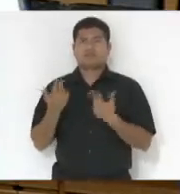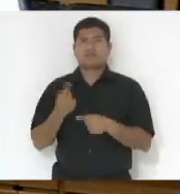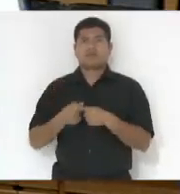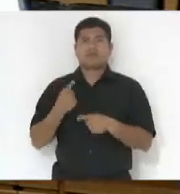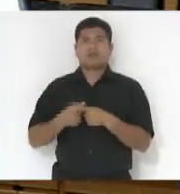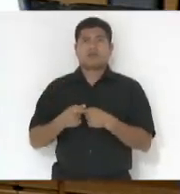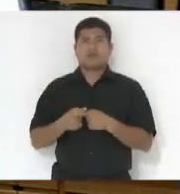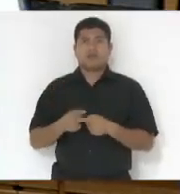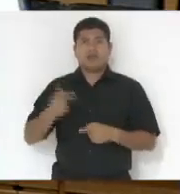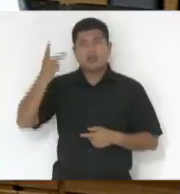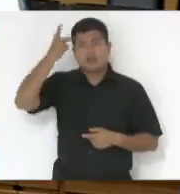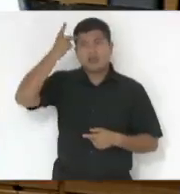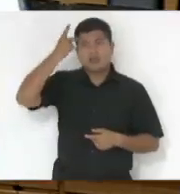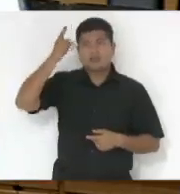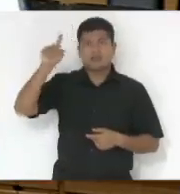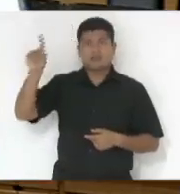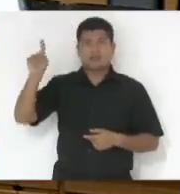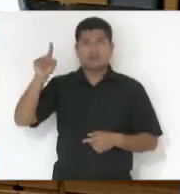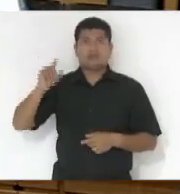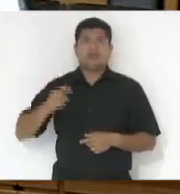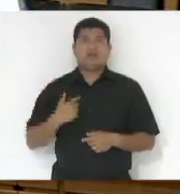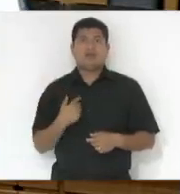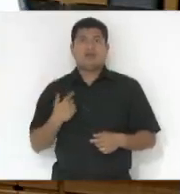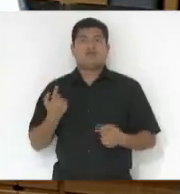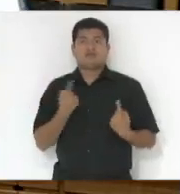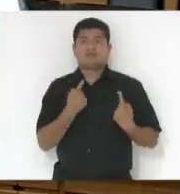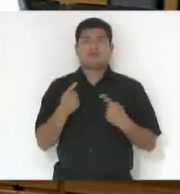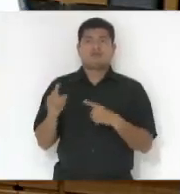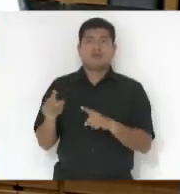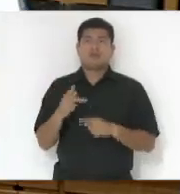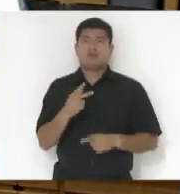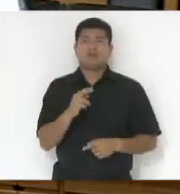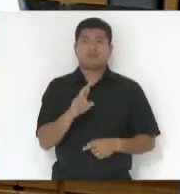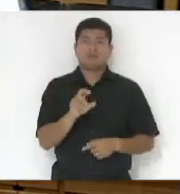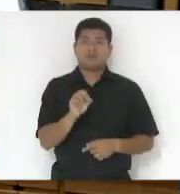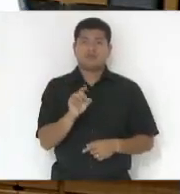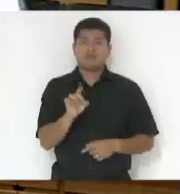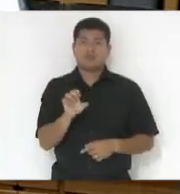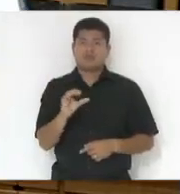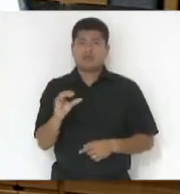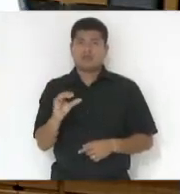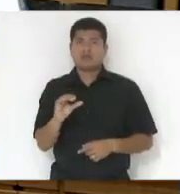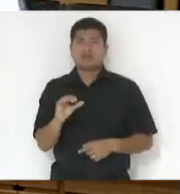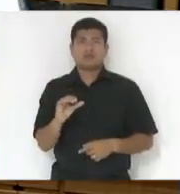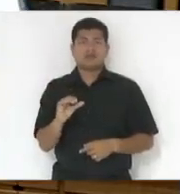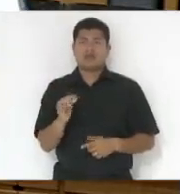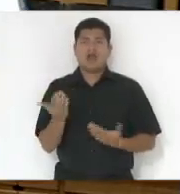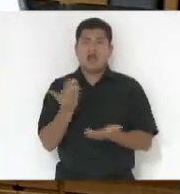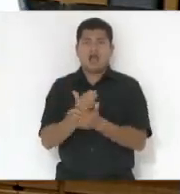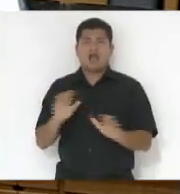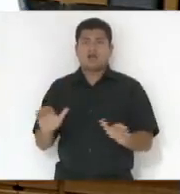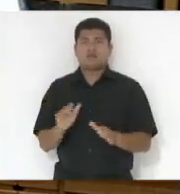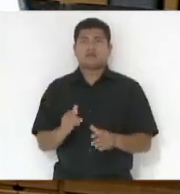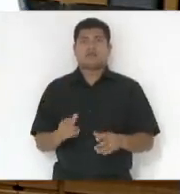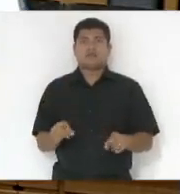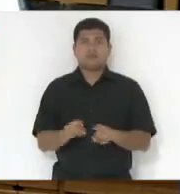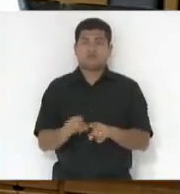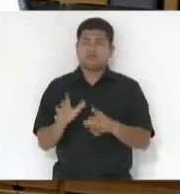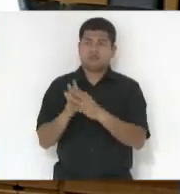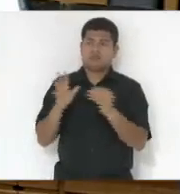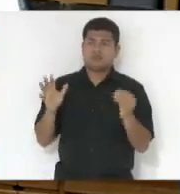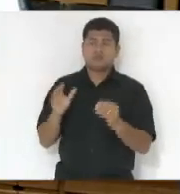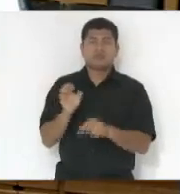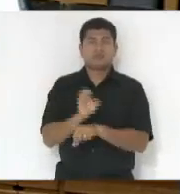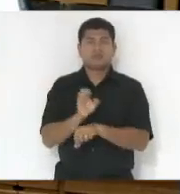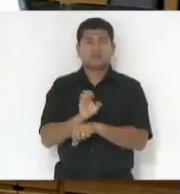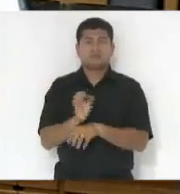Paulo entrou com ação contra itens do PRODEC, e se nós tirássemos aquilo do PRODEC, matava o PRODEC e matava o modelo do Estado. Então, passou a